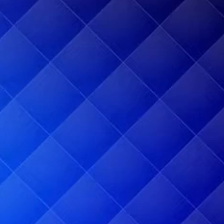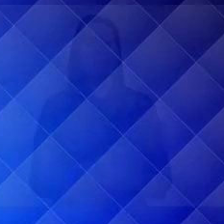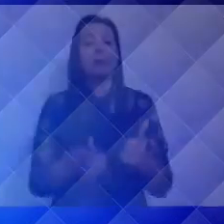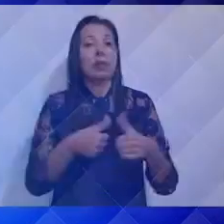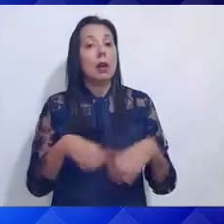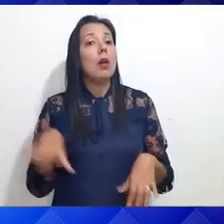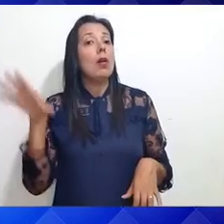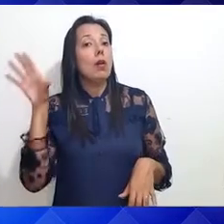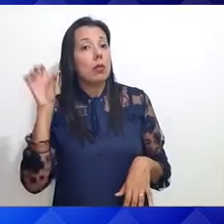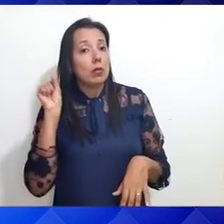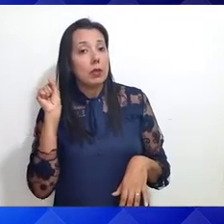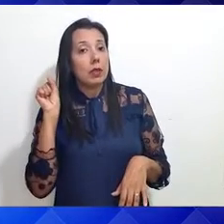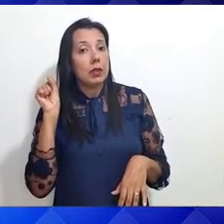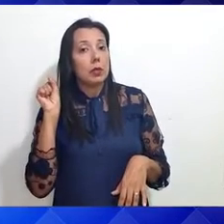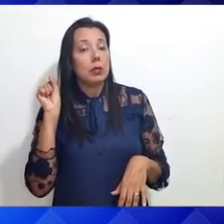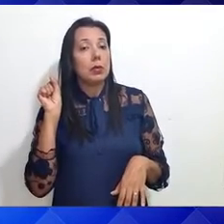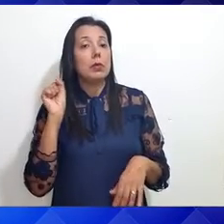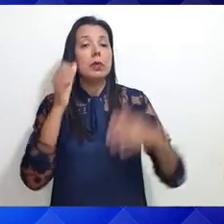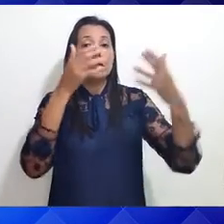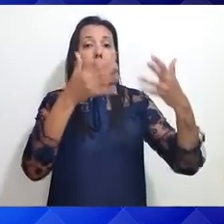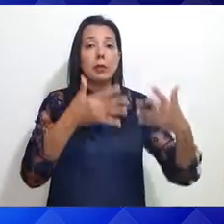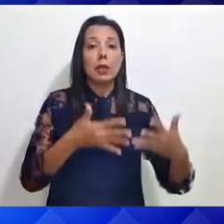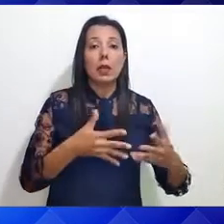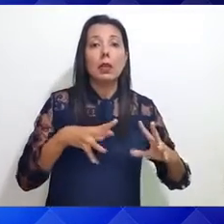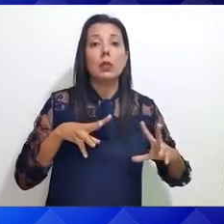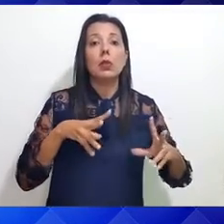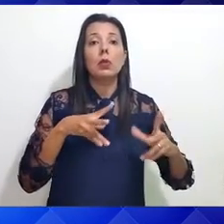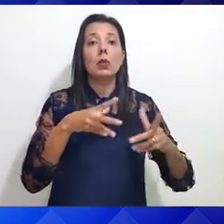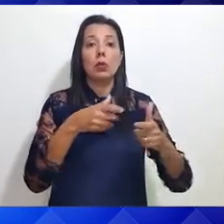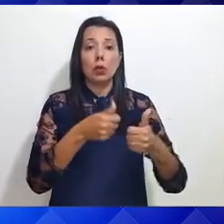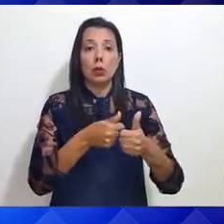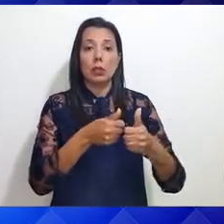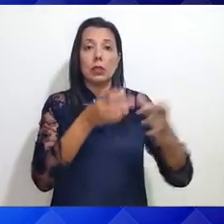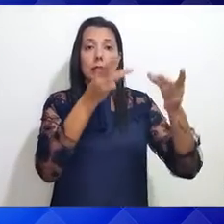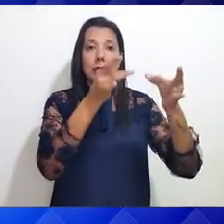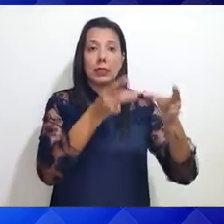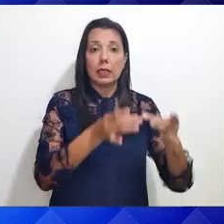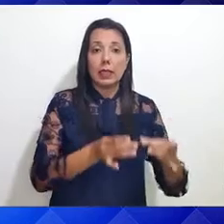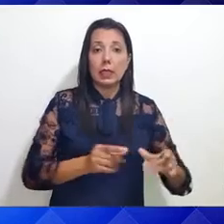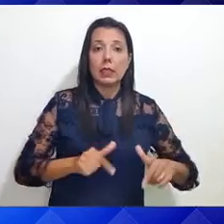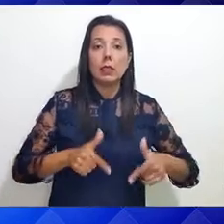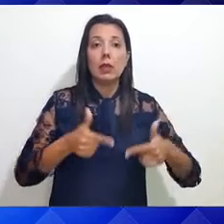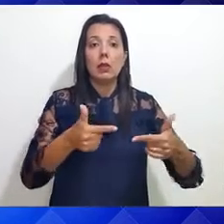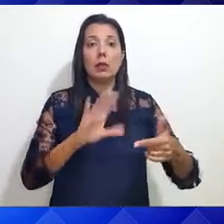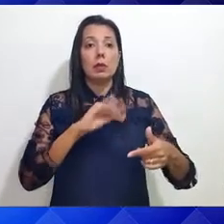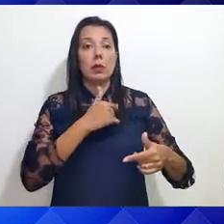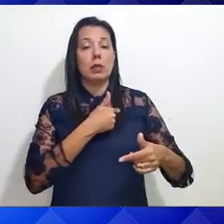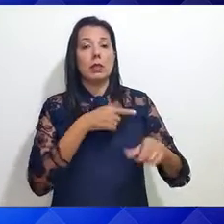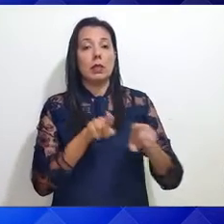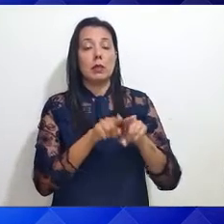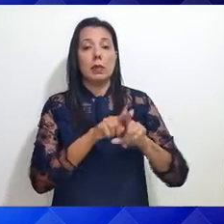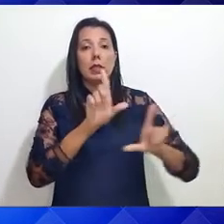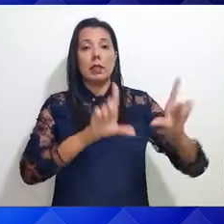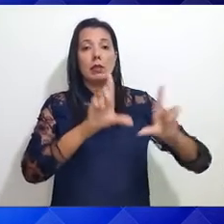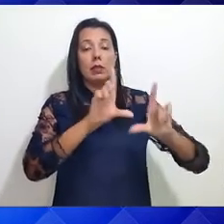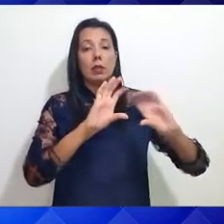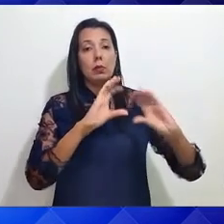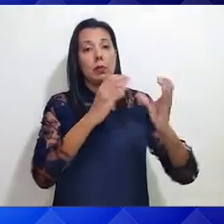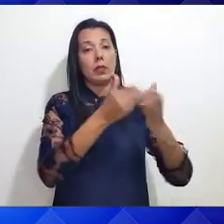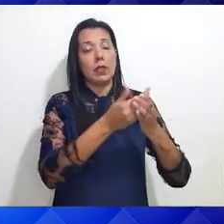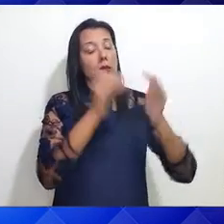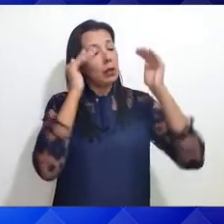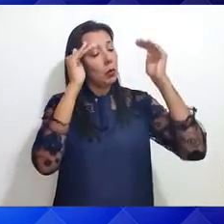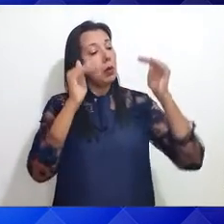aqui explicando todos os detalhes dessa luta aqui para nós. E para a TV Comunitária de Brasília, uma honra muito grande com mais este programa